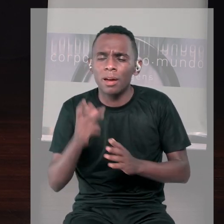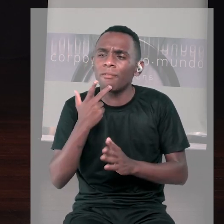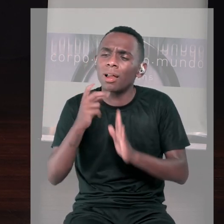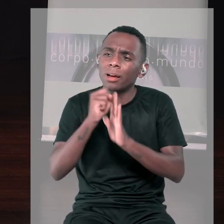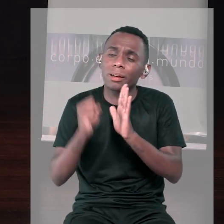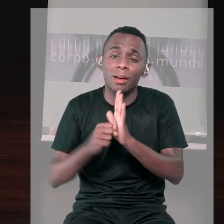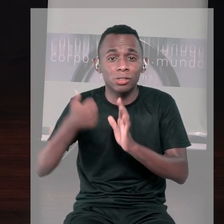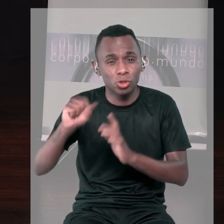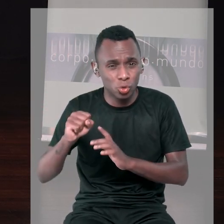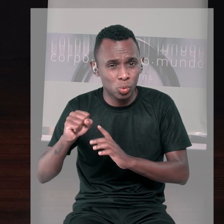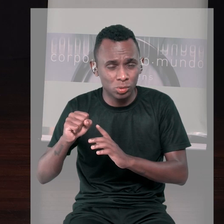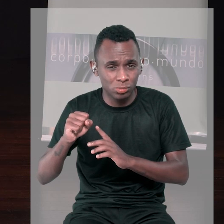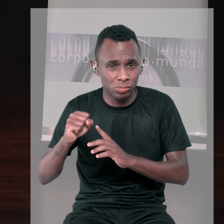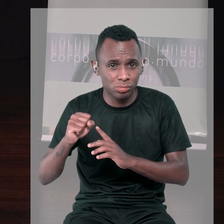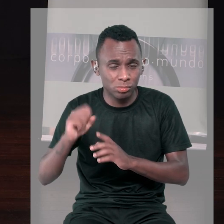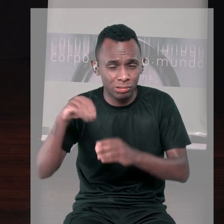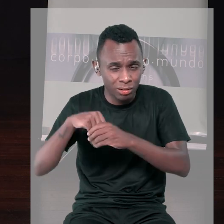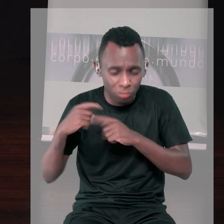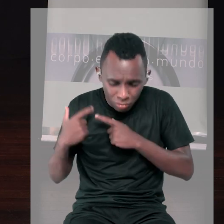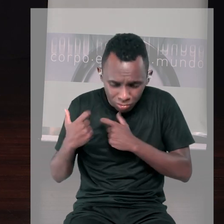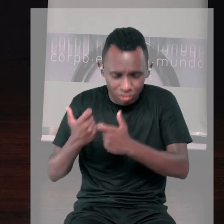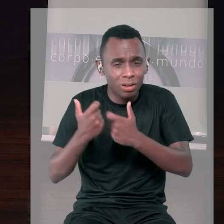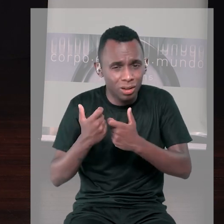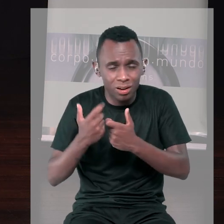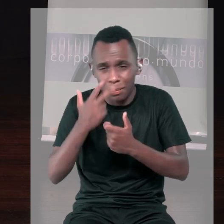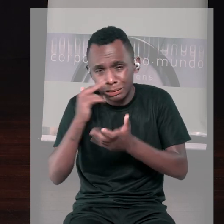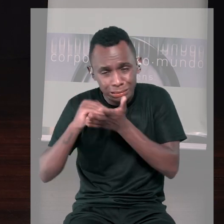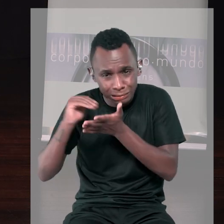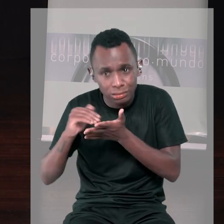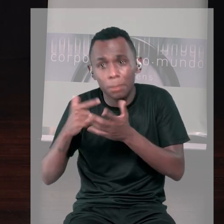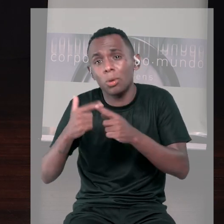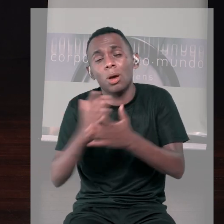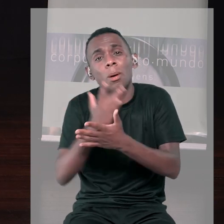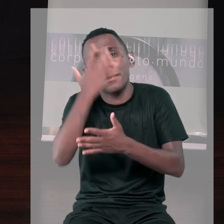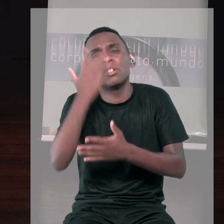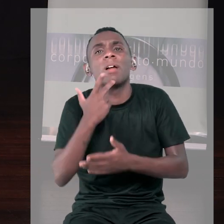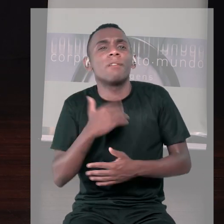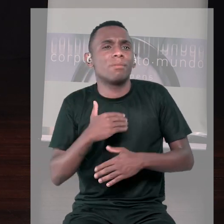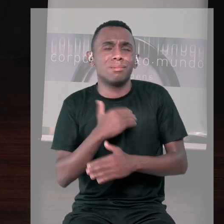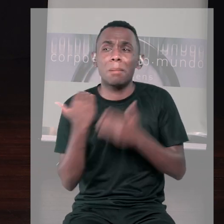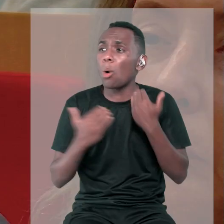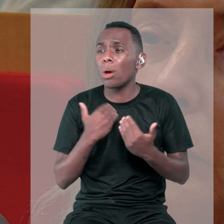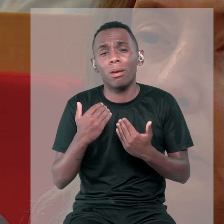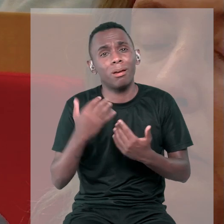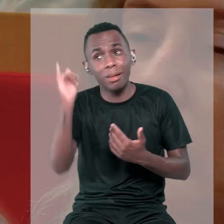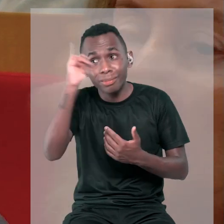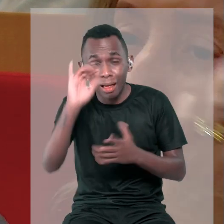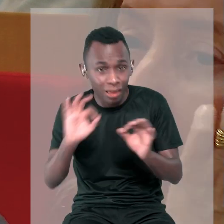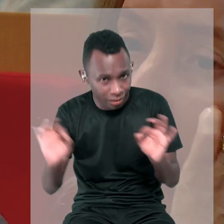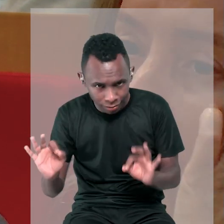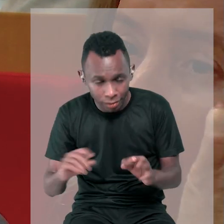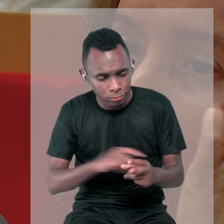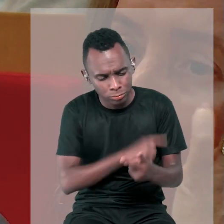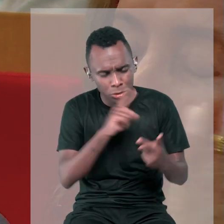que eram guerras de gabinete. É um pouco como Maquiavel dizia que ninguém morria, né, nas guerras italianas, Clausewitz exagerava e falava